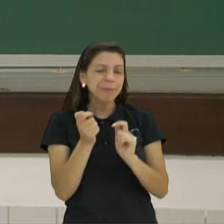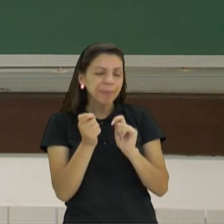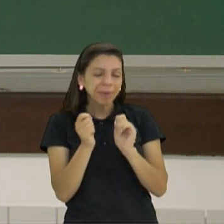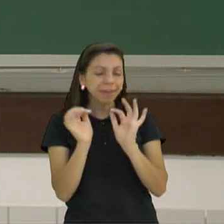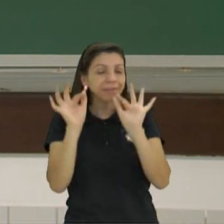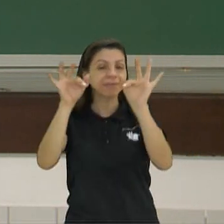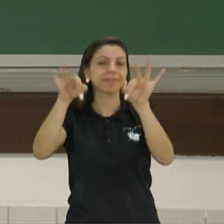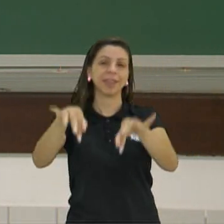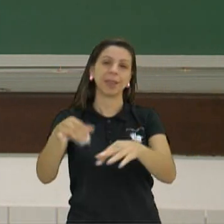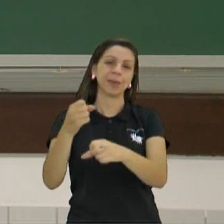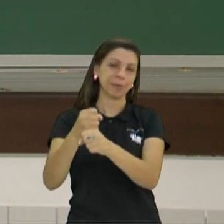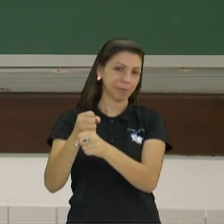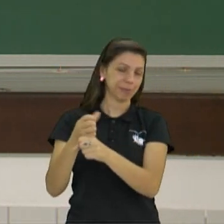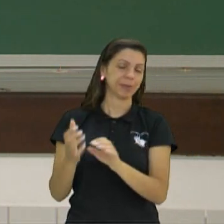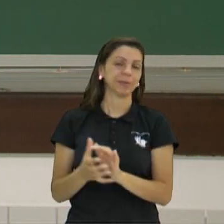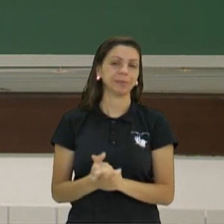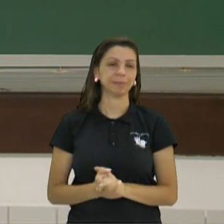lá?